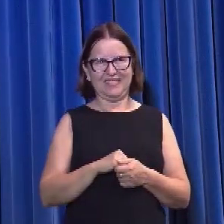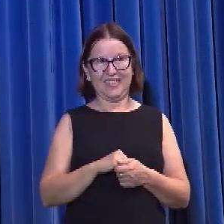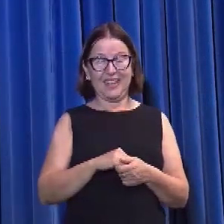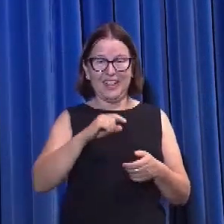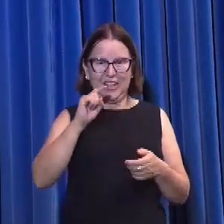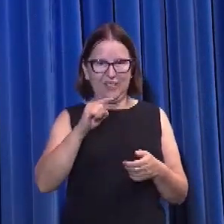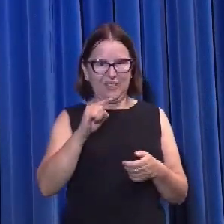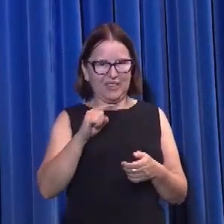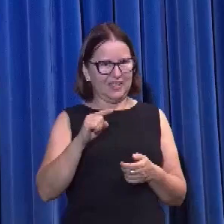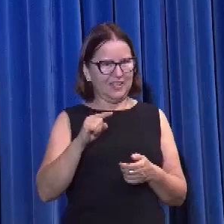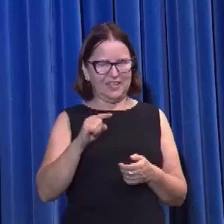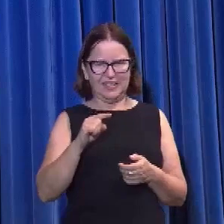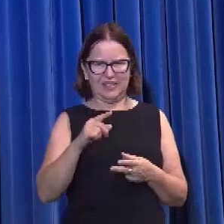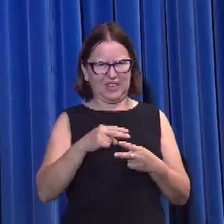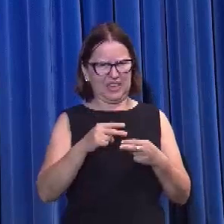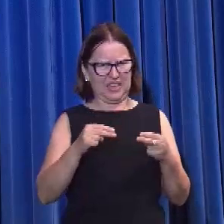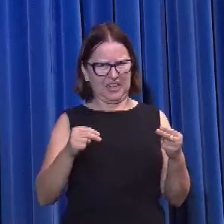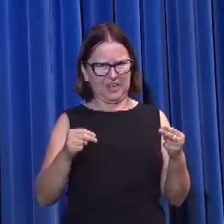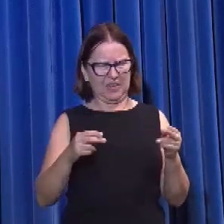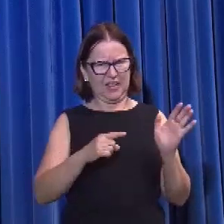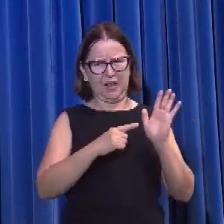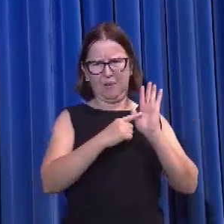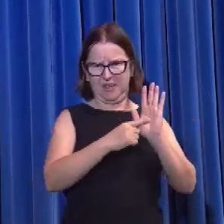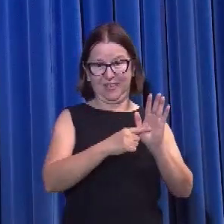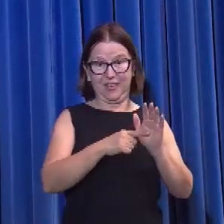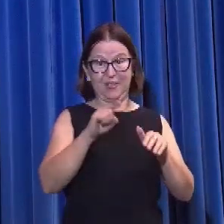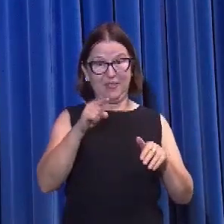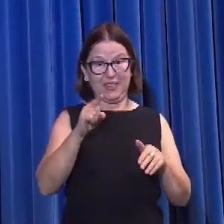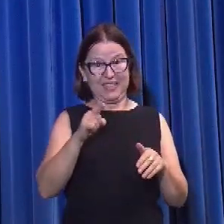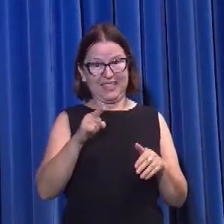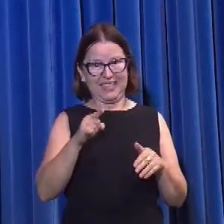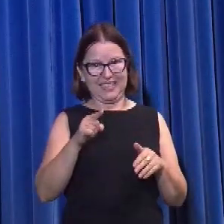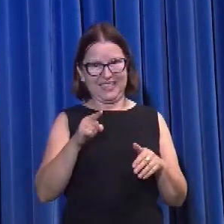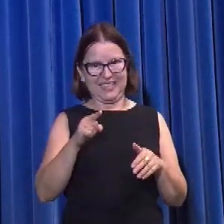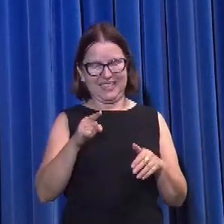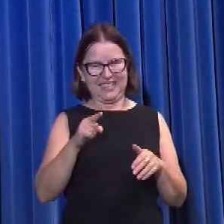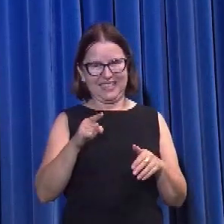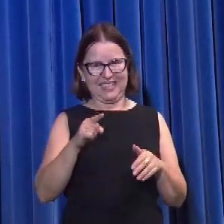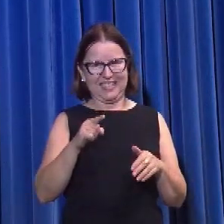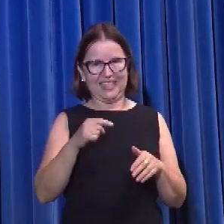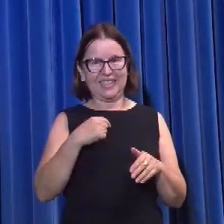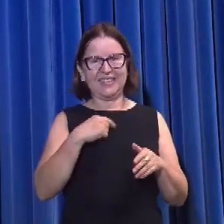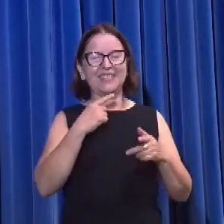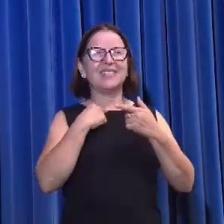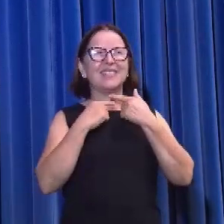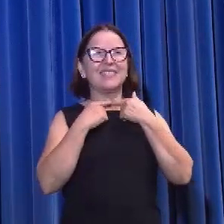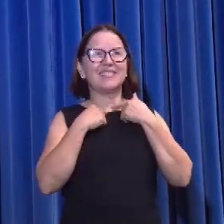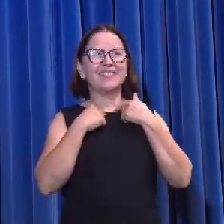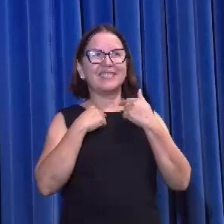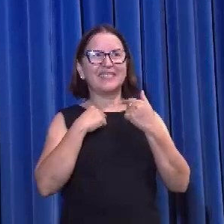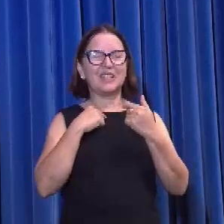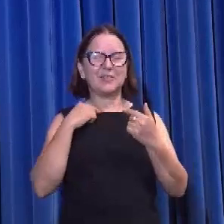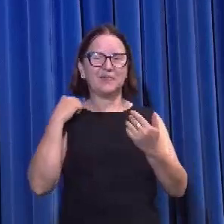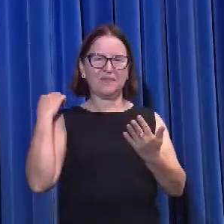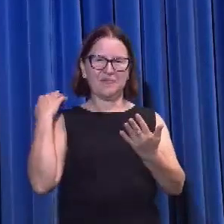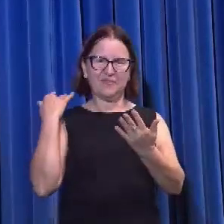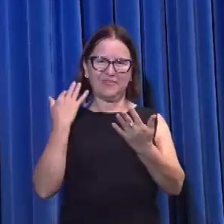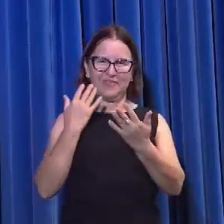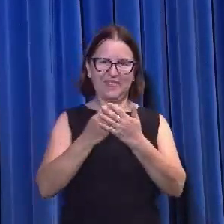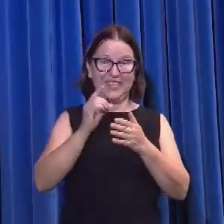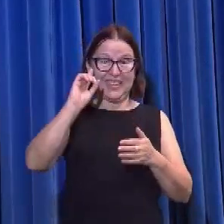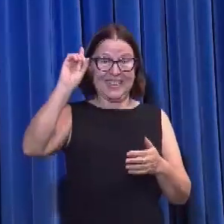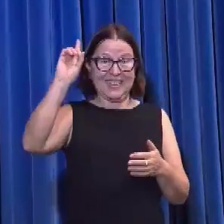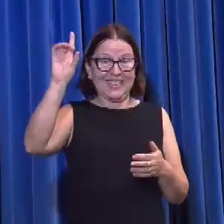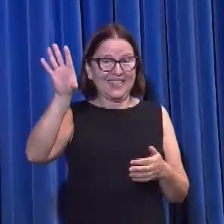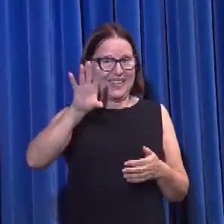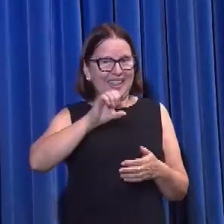Você não é uma coisa que apareceu, você é uma coisa que eu desejo desde a eternidade que eu projetei em você, você é